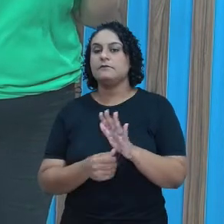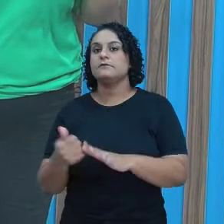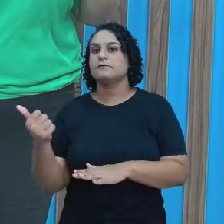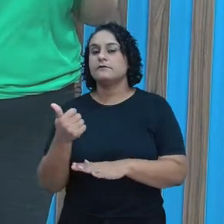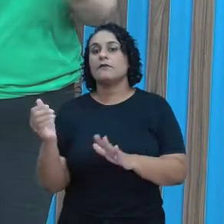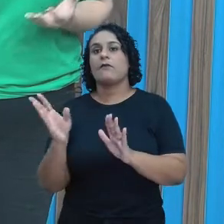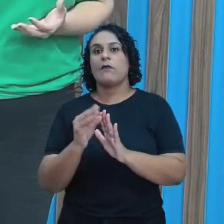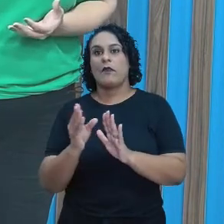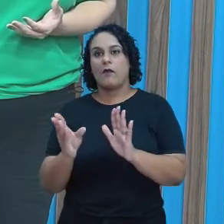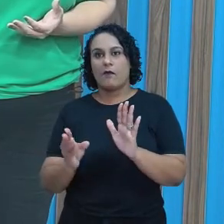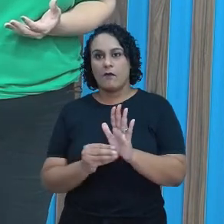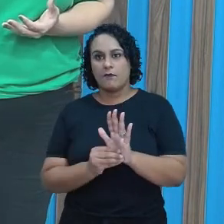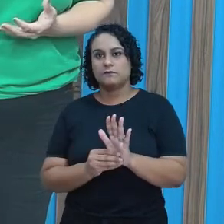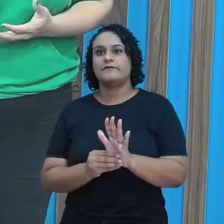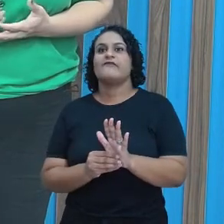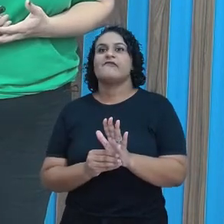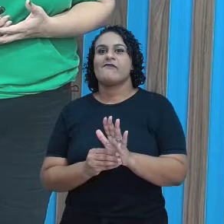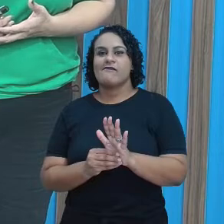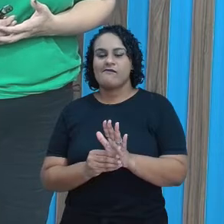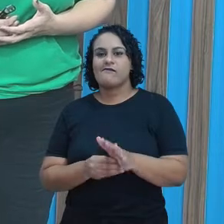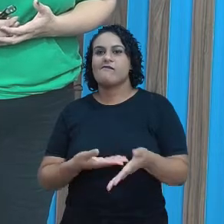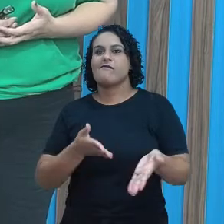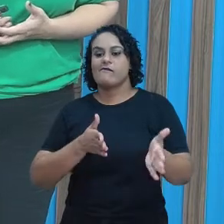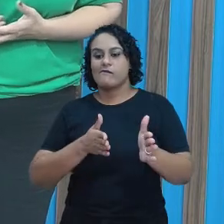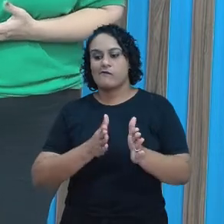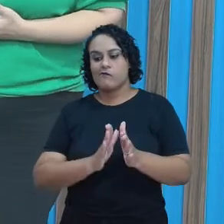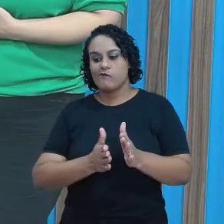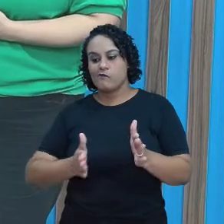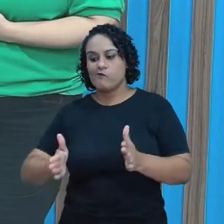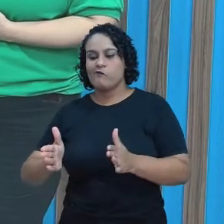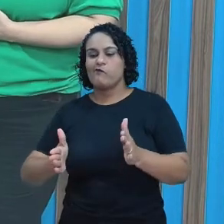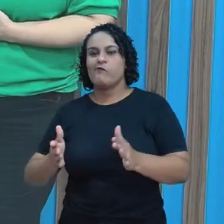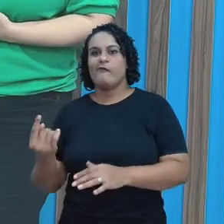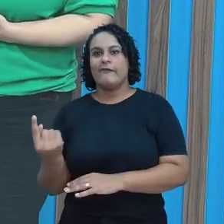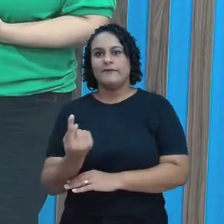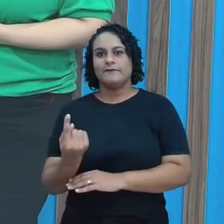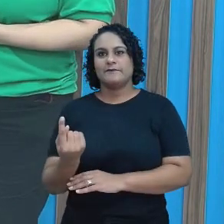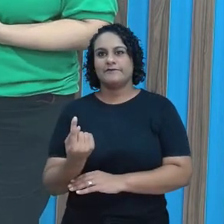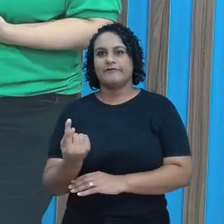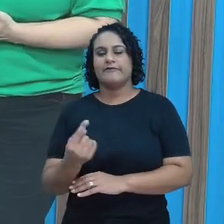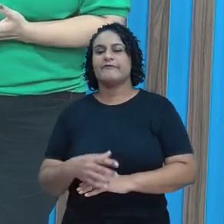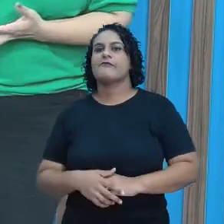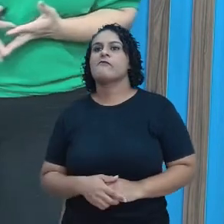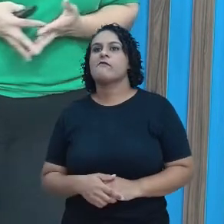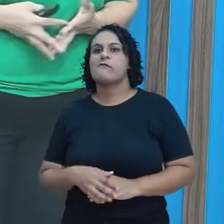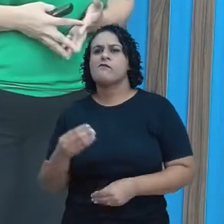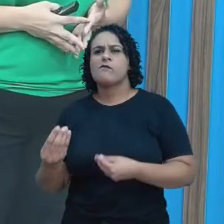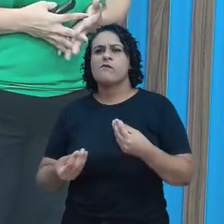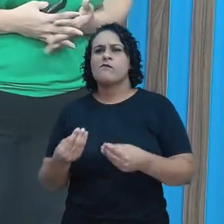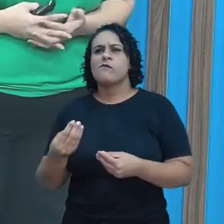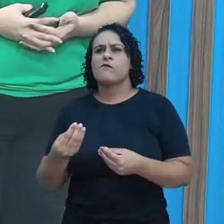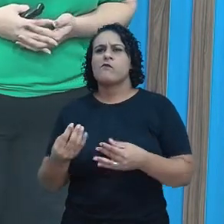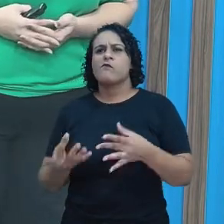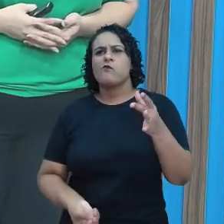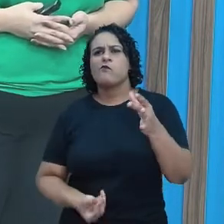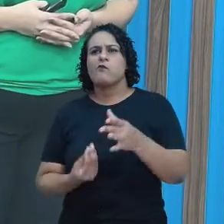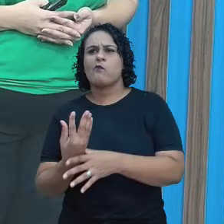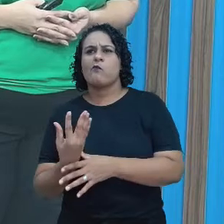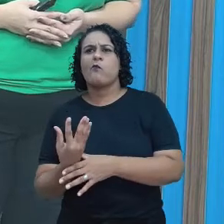primeiro assunto, né? O assunto da trilha 1, tá certo? Então, ó, formação e evolução